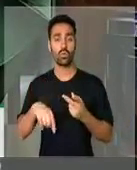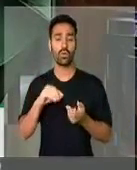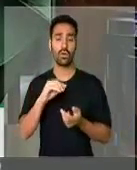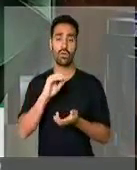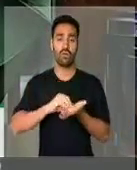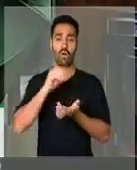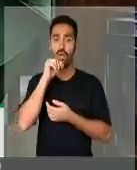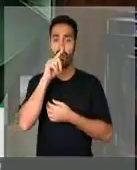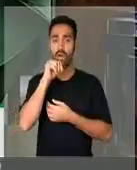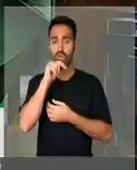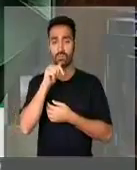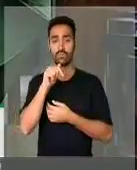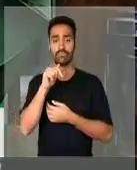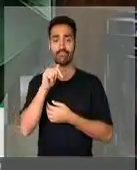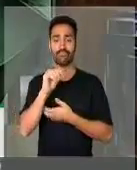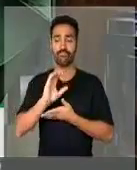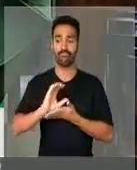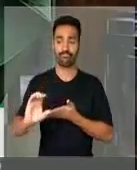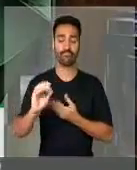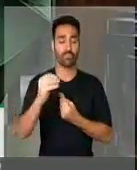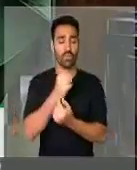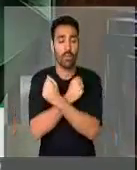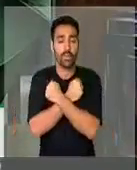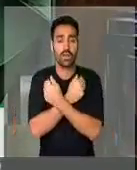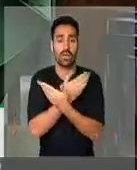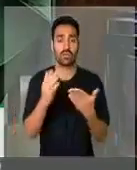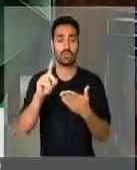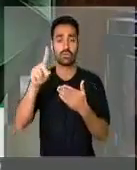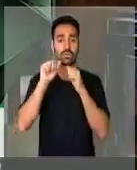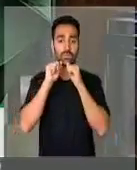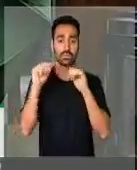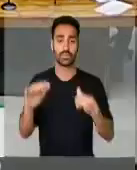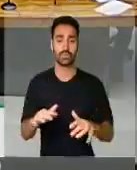atender aquela região. Grande abraço, fiquem todos com Deus. Muito obrigado.